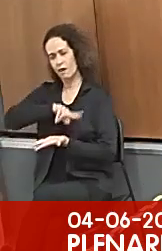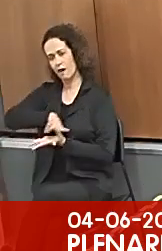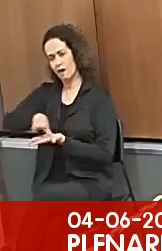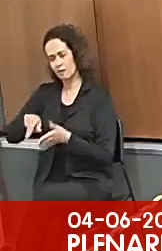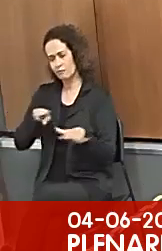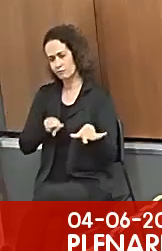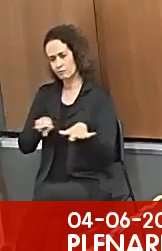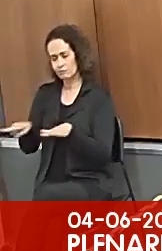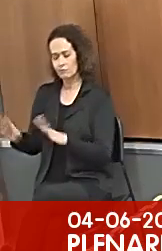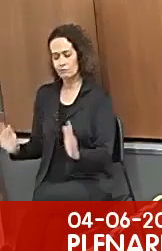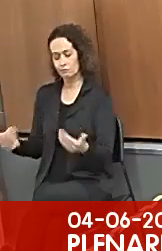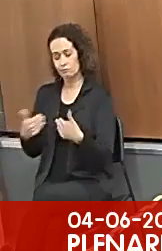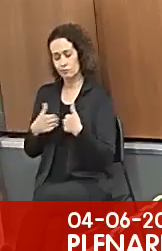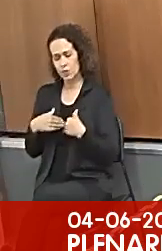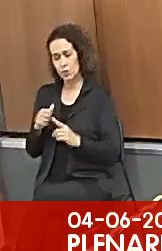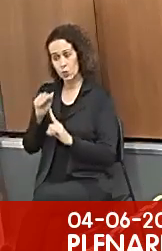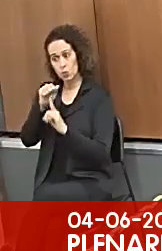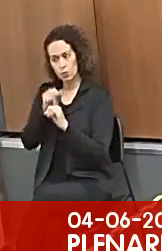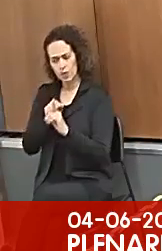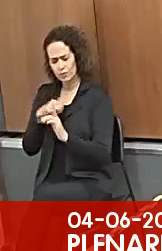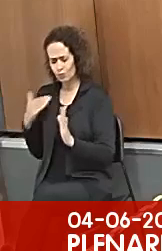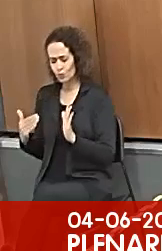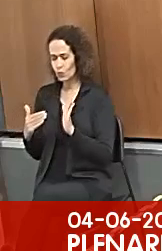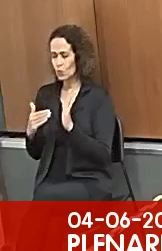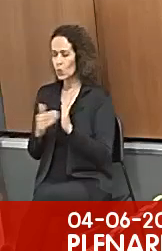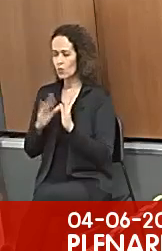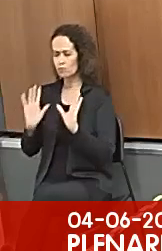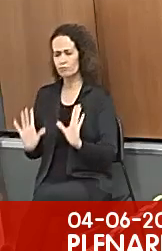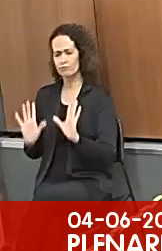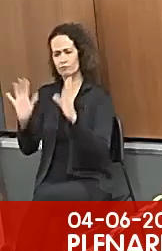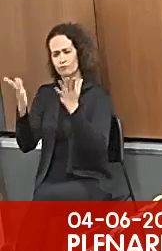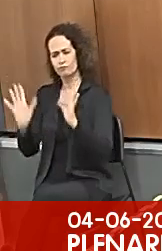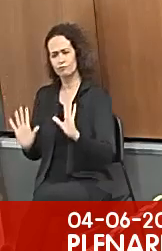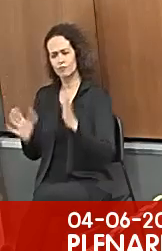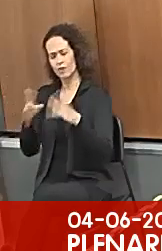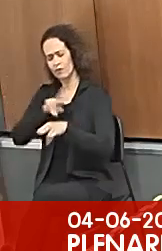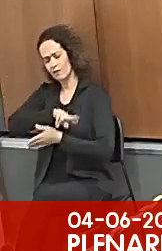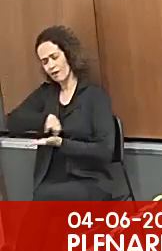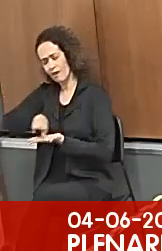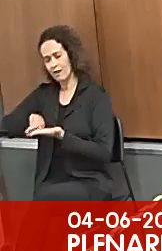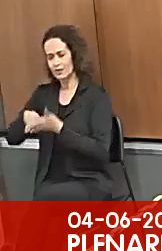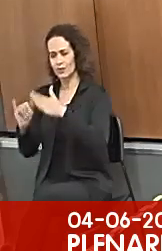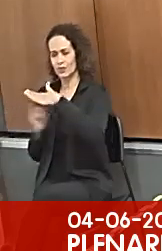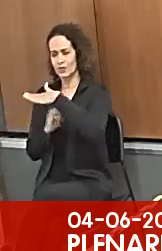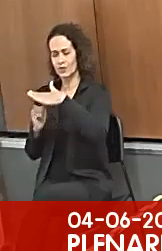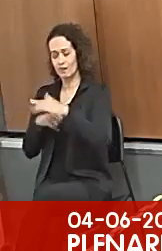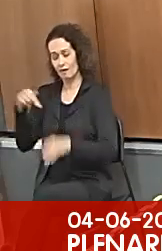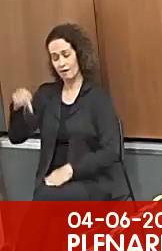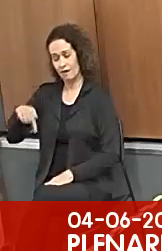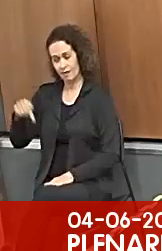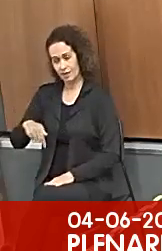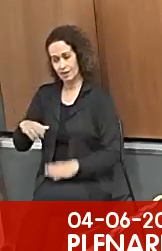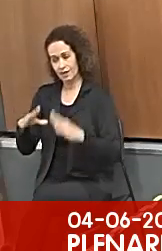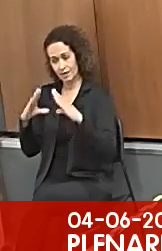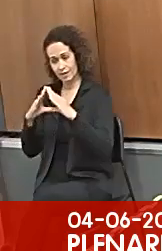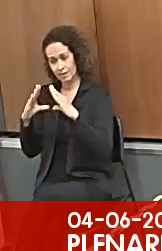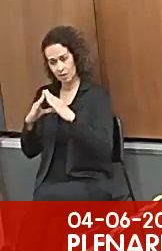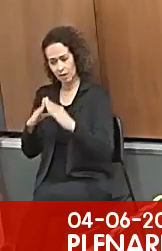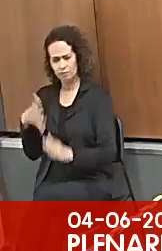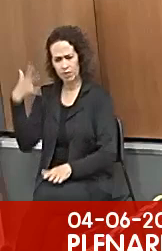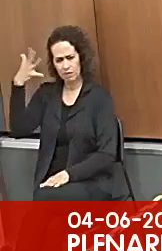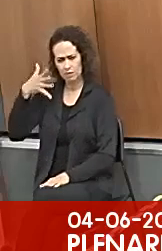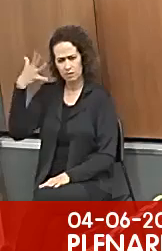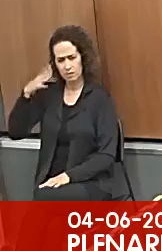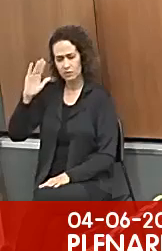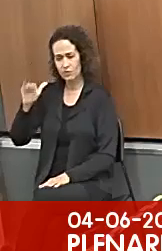Autismo, fizemos um mês intenso de comemorações com várias instituições aqui na Assembleia, trazendo palestrantes